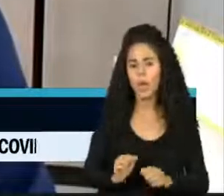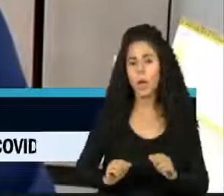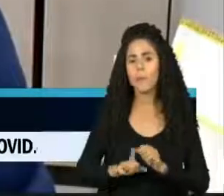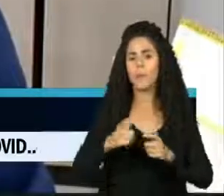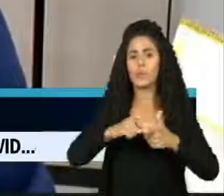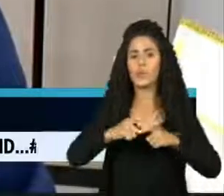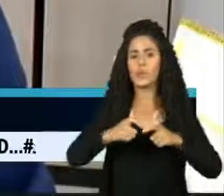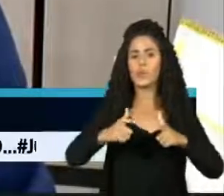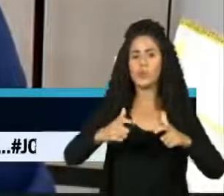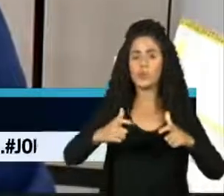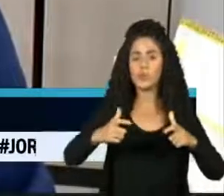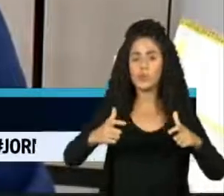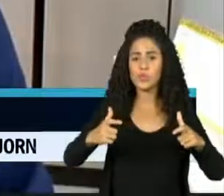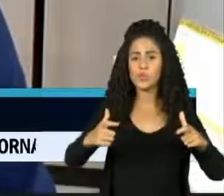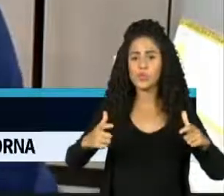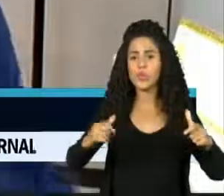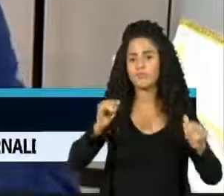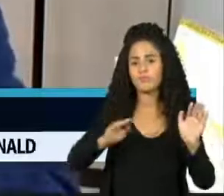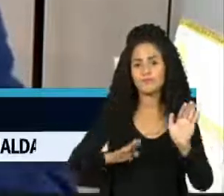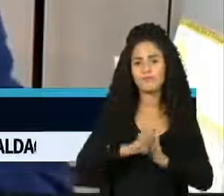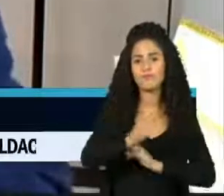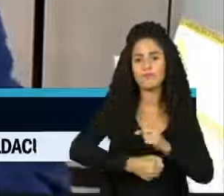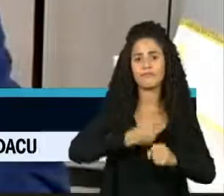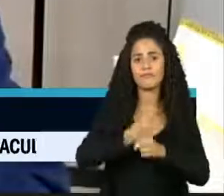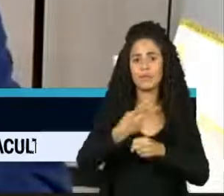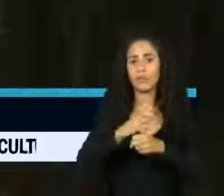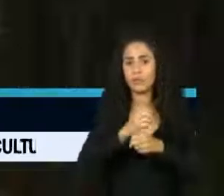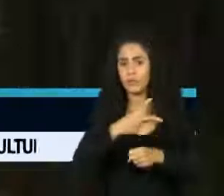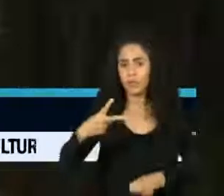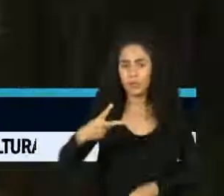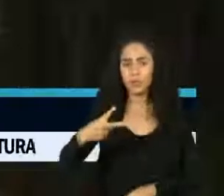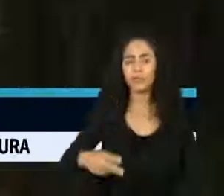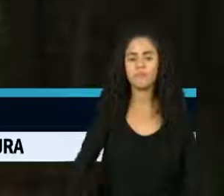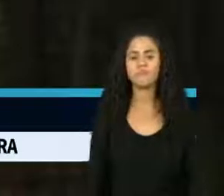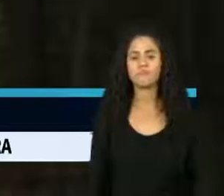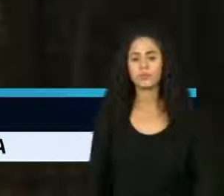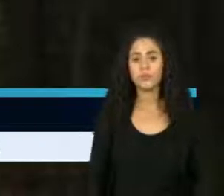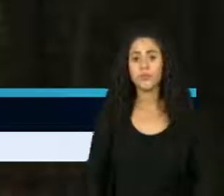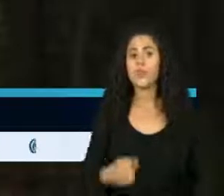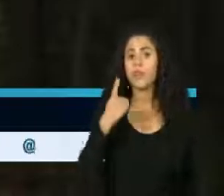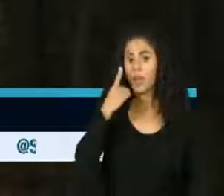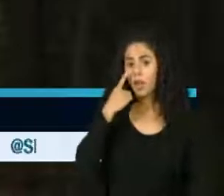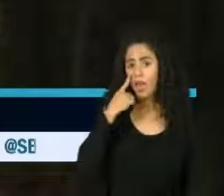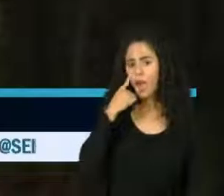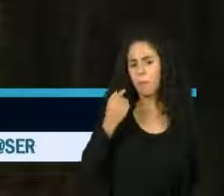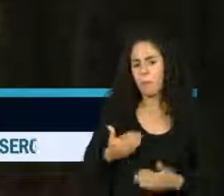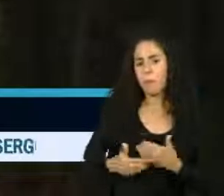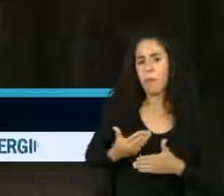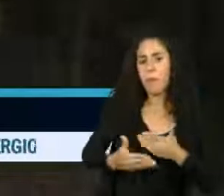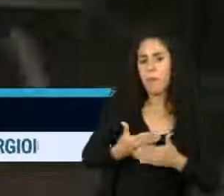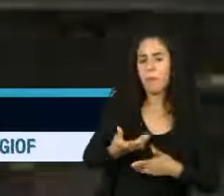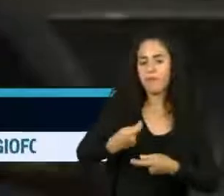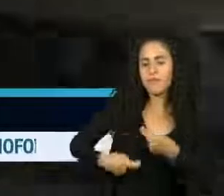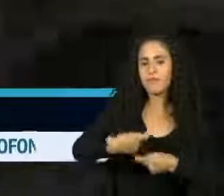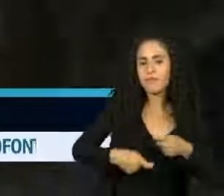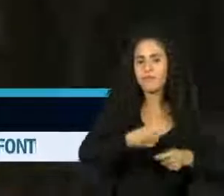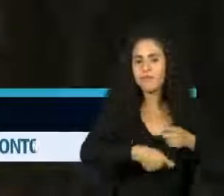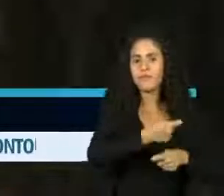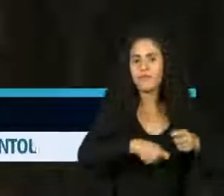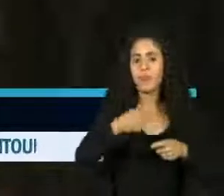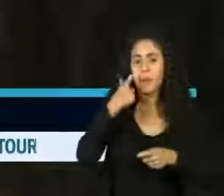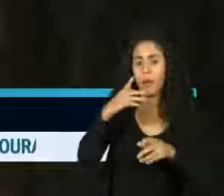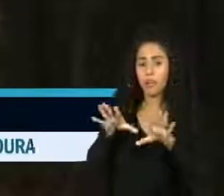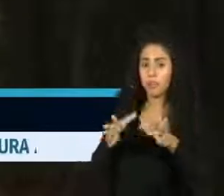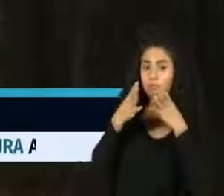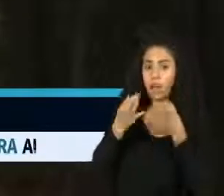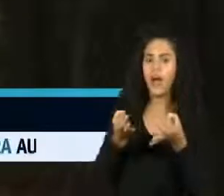aumentar, será crescente durante o ano de 2022. O otimismo não é acompanhado por economistas, que alertam que a